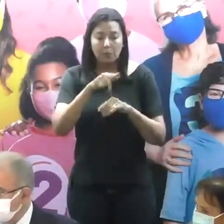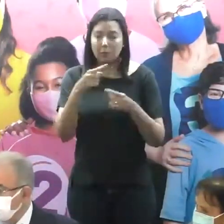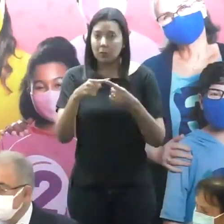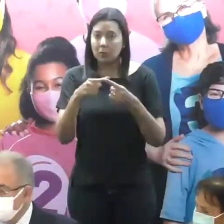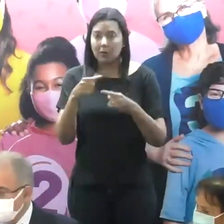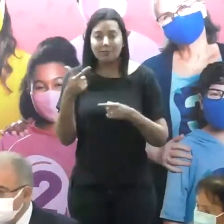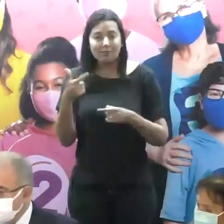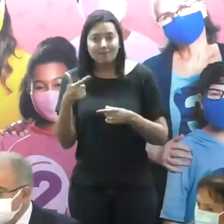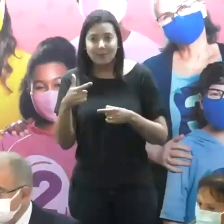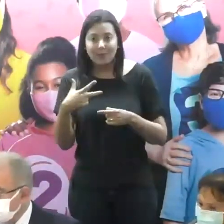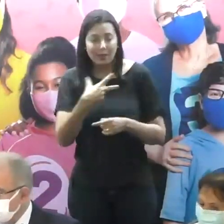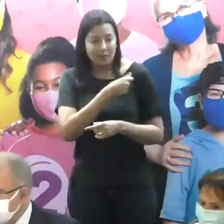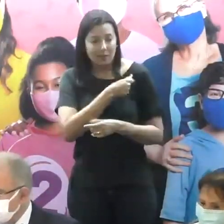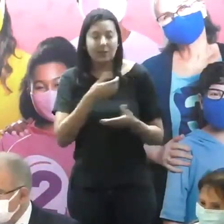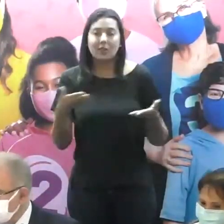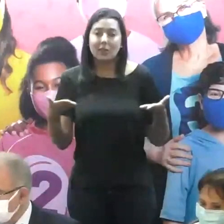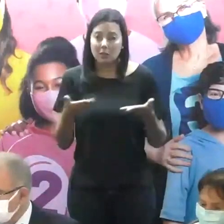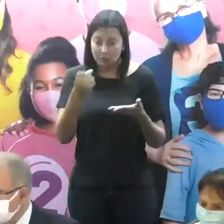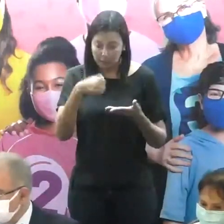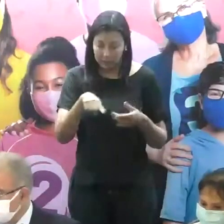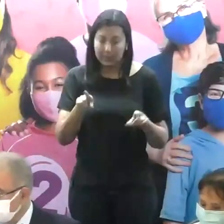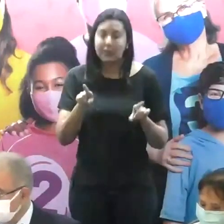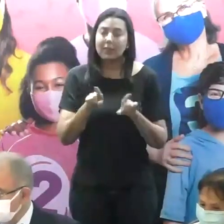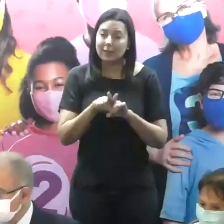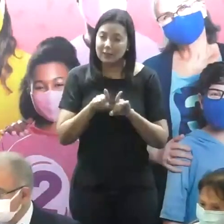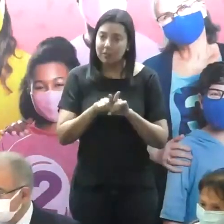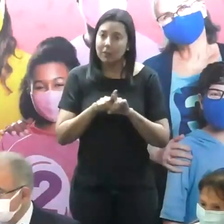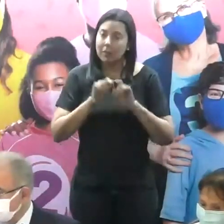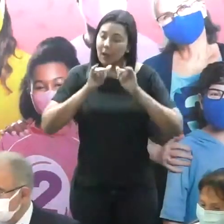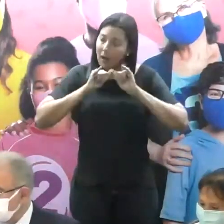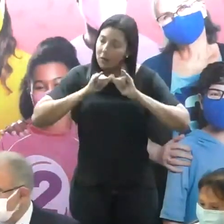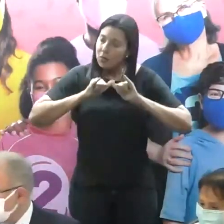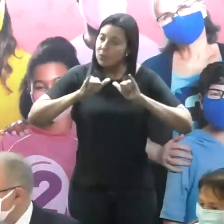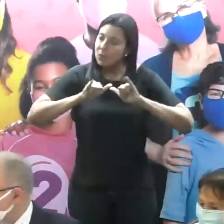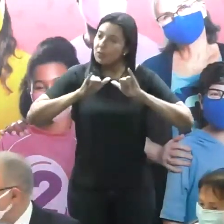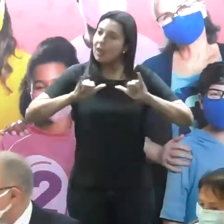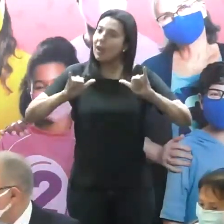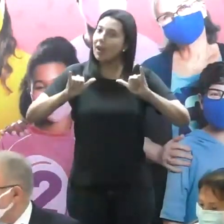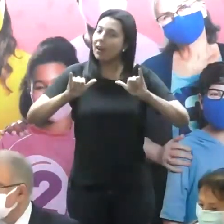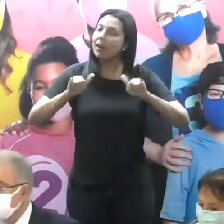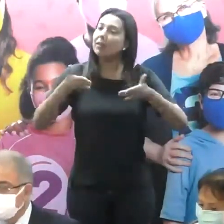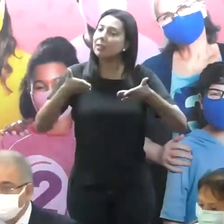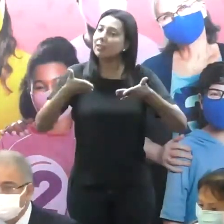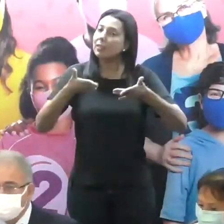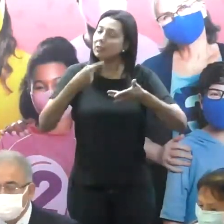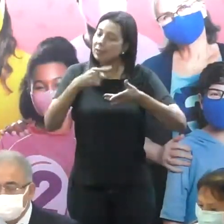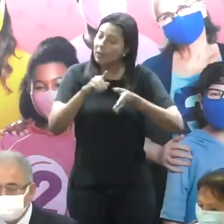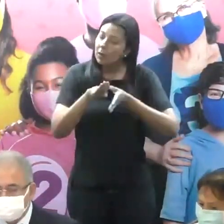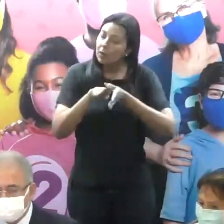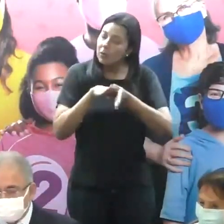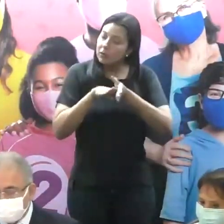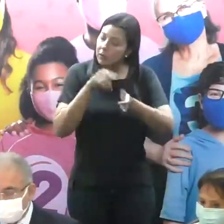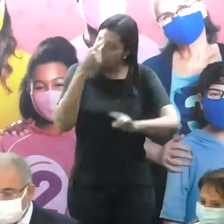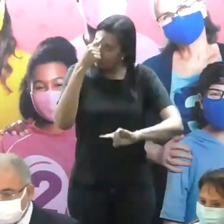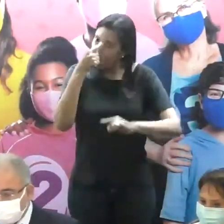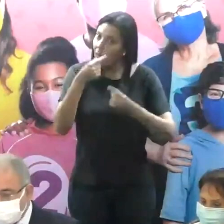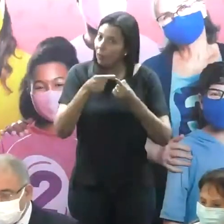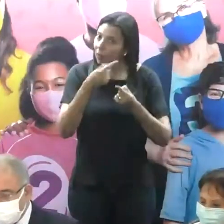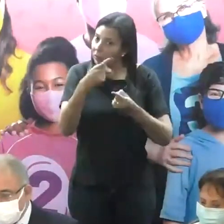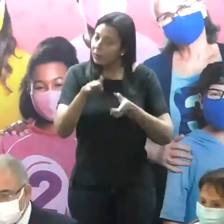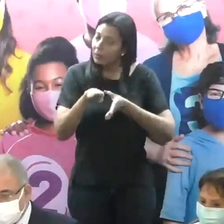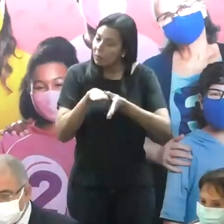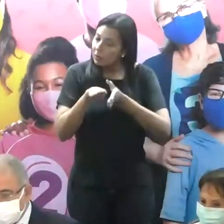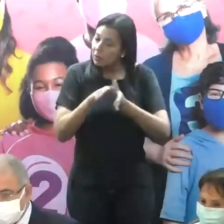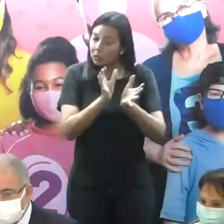vacinação. E hoje nós estamos aqui também para anunciar que, de acordo com a sua orientação e a orientação aqui